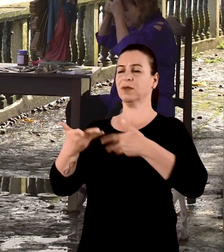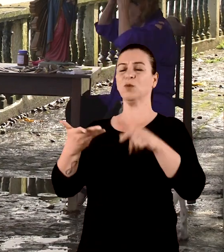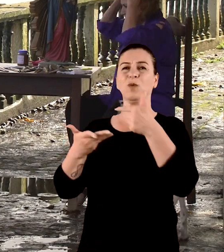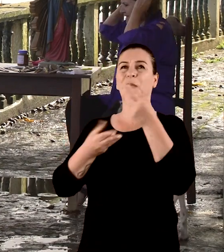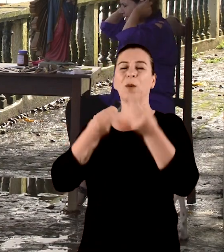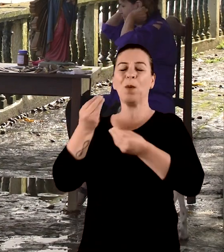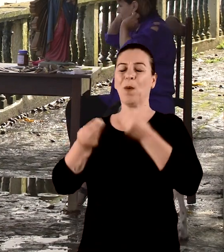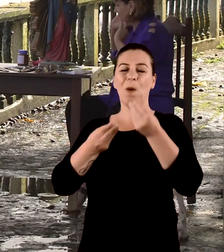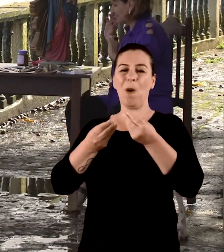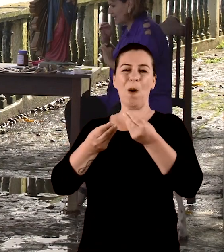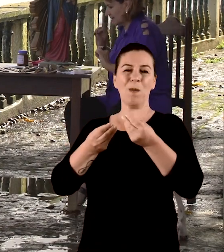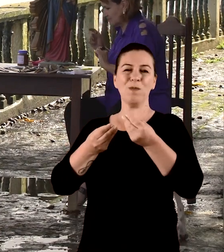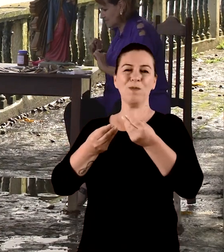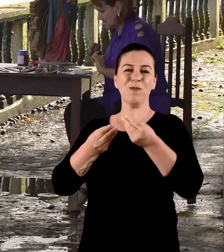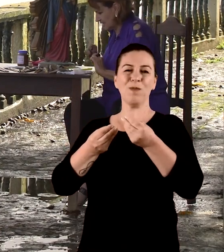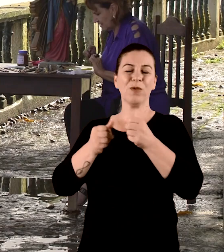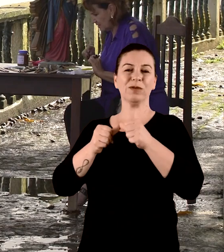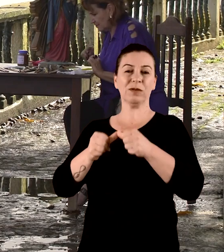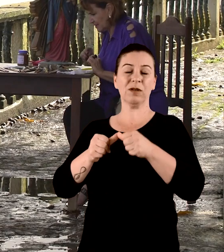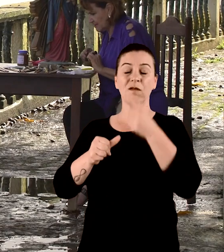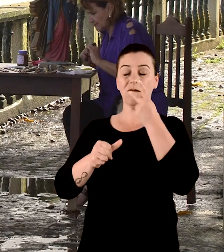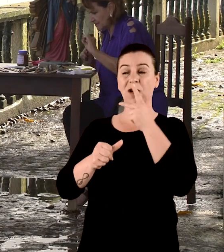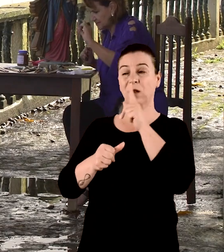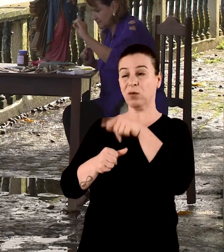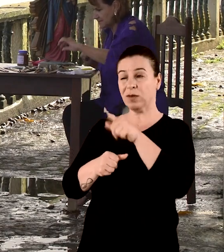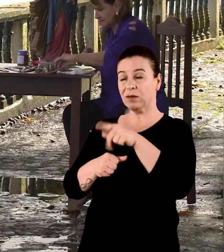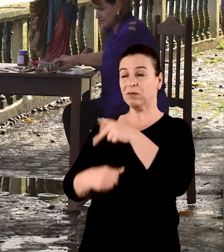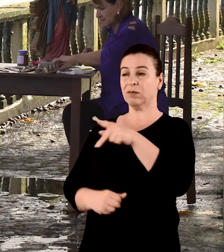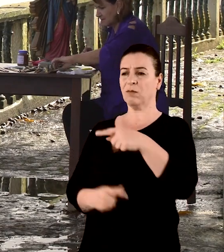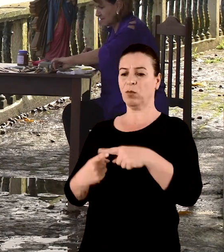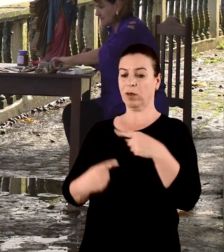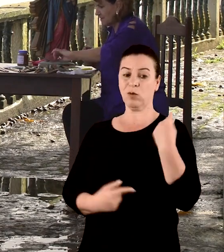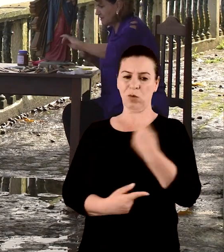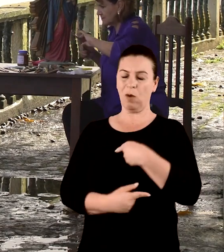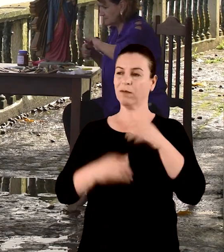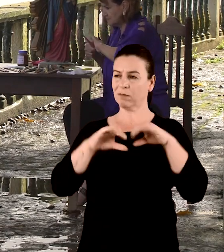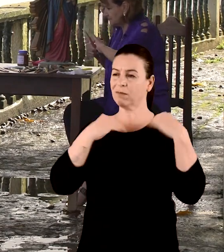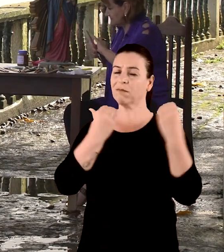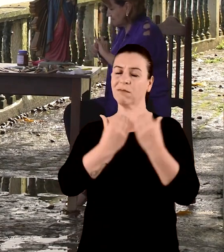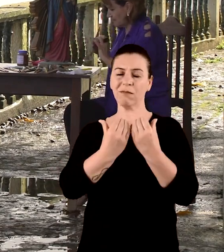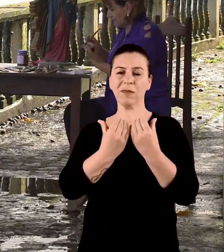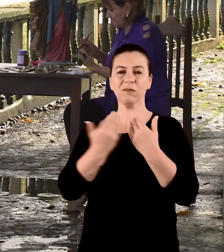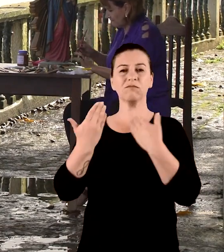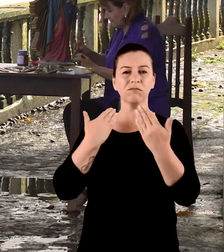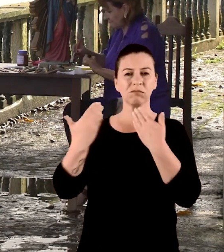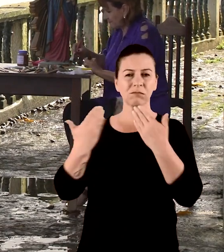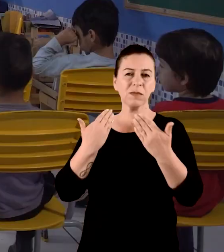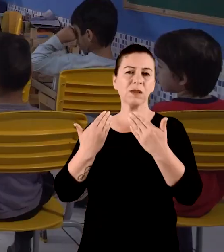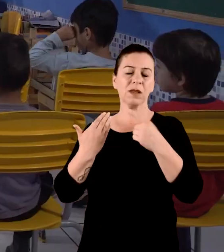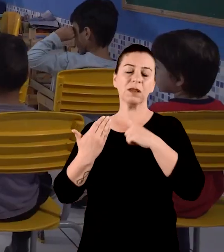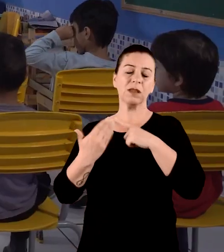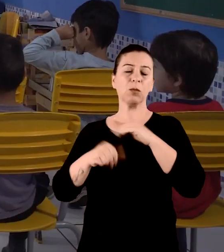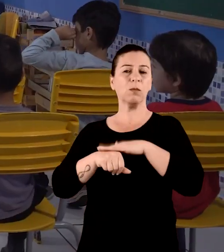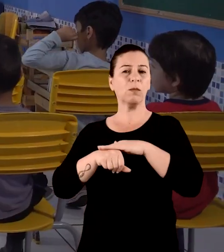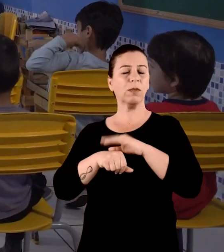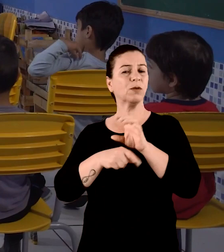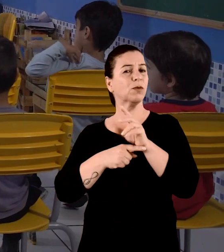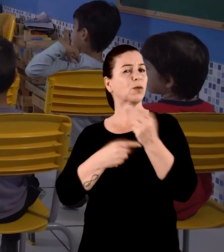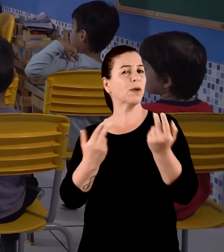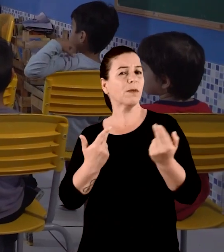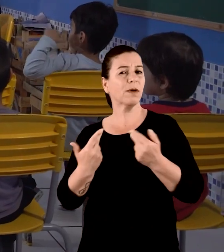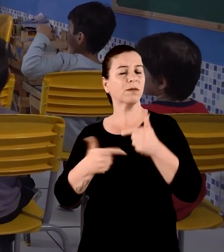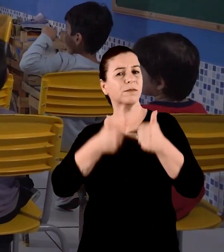movendo, né? Não tem como segurar isso. Não. Eu digo isso, professora, porque a gente também na minha comunidade, nós estamos ali vivendo um